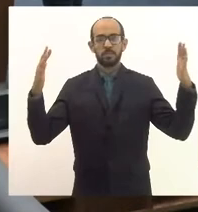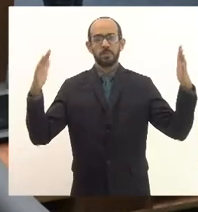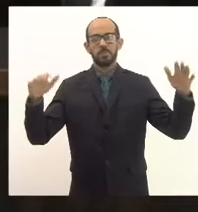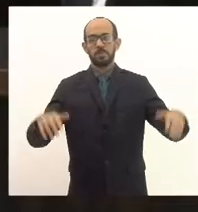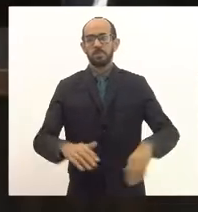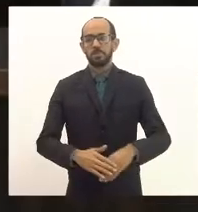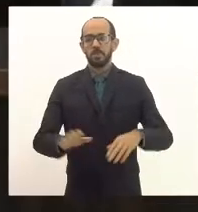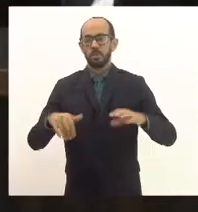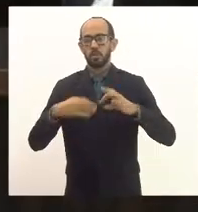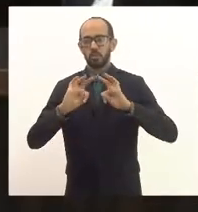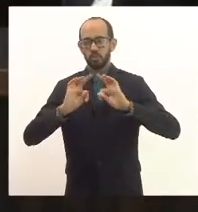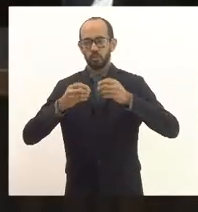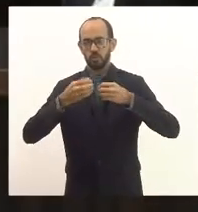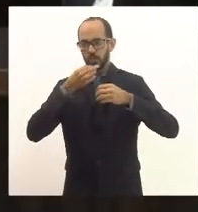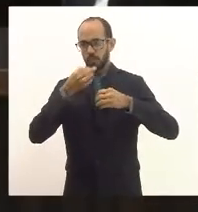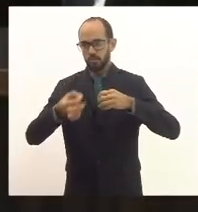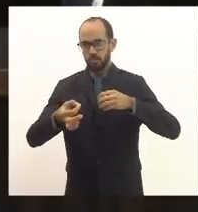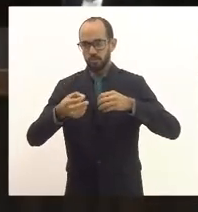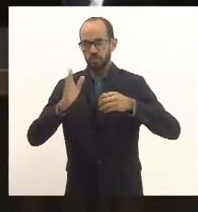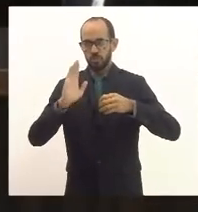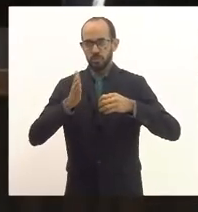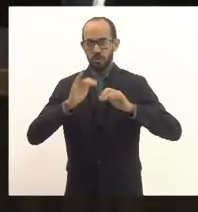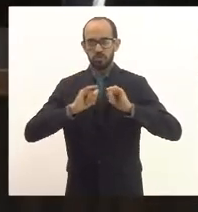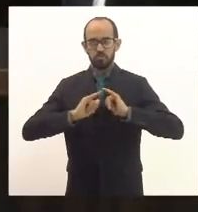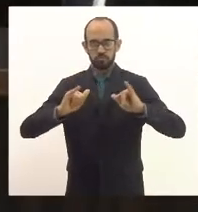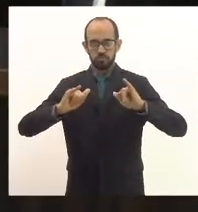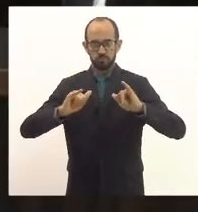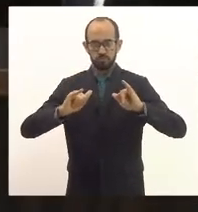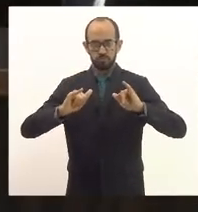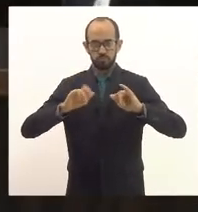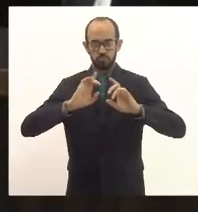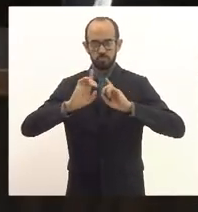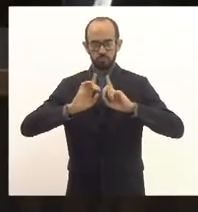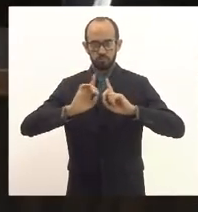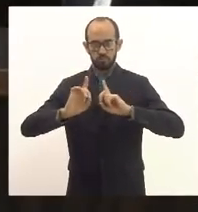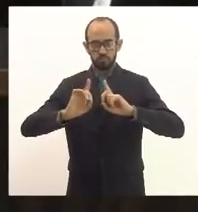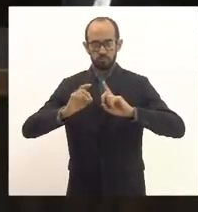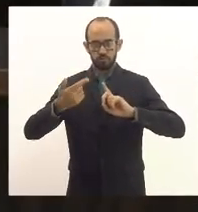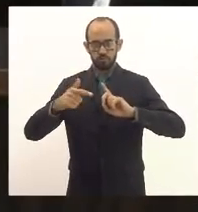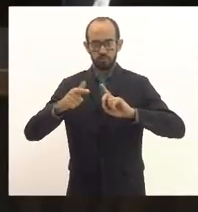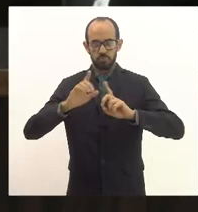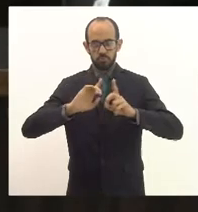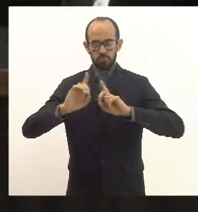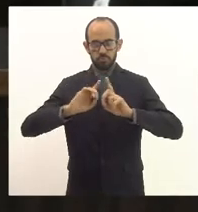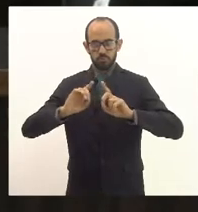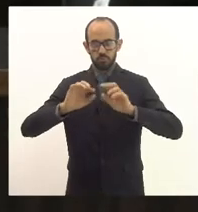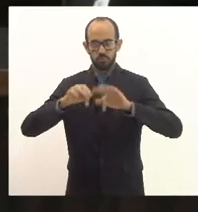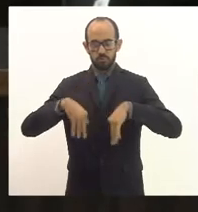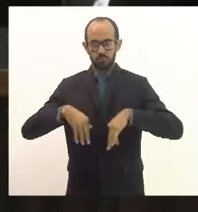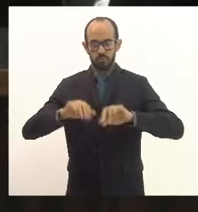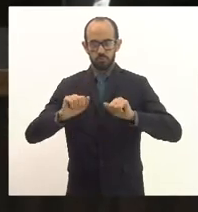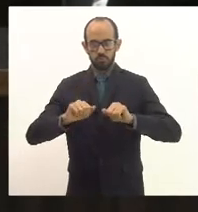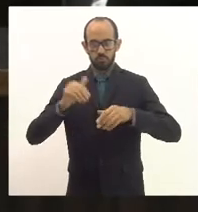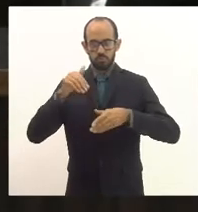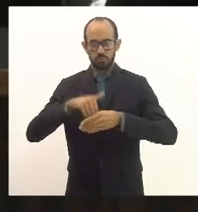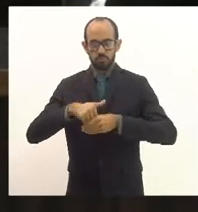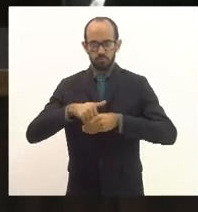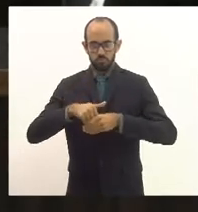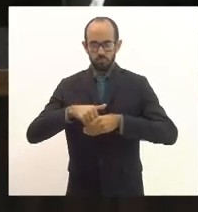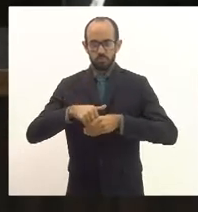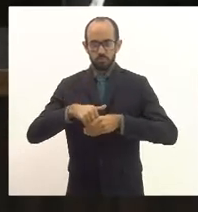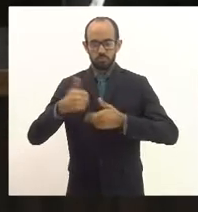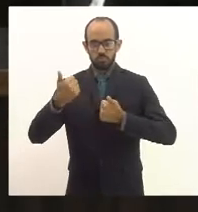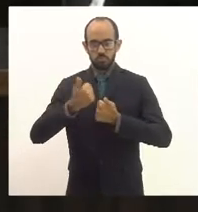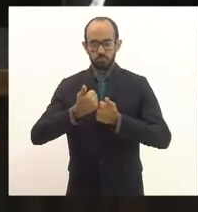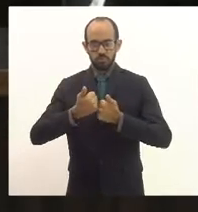Com os pareceres emitidos em discussão, não havendo quem queira discutir, encerrada a discussão, em votação,